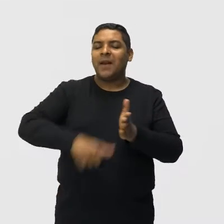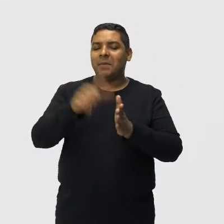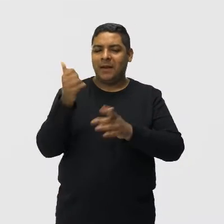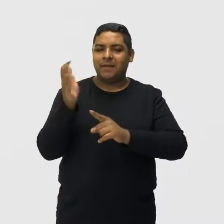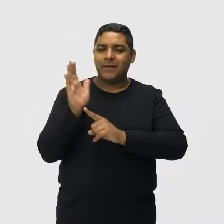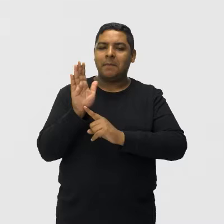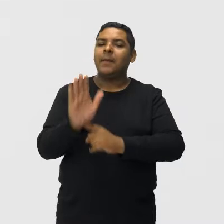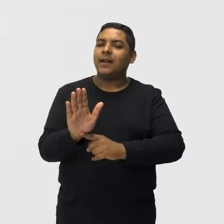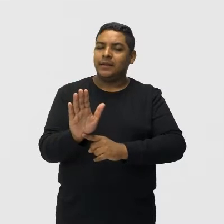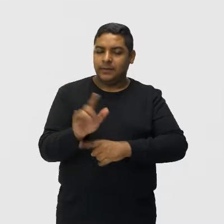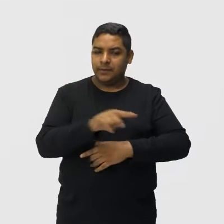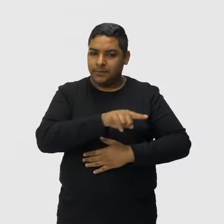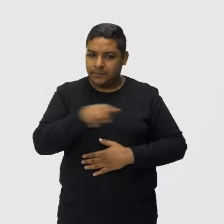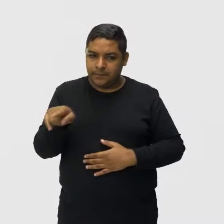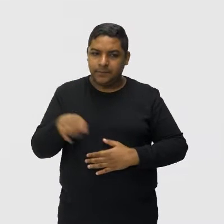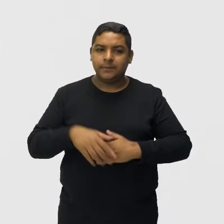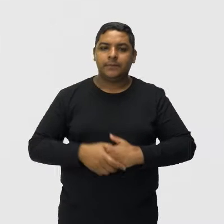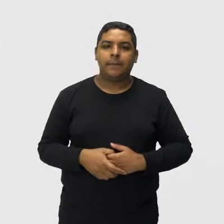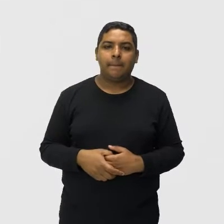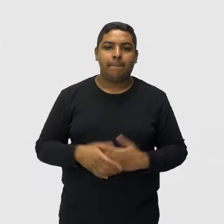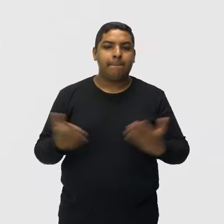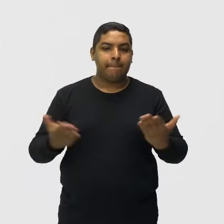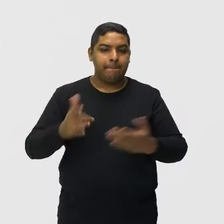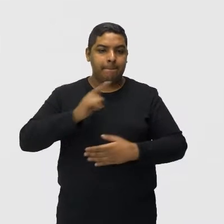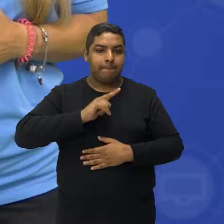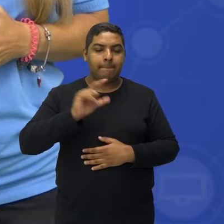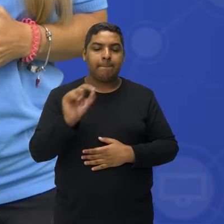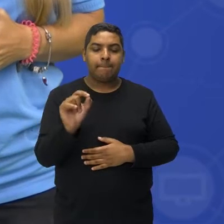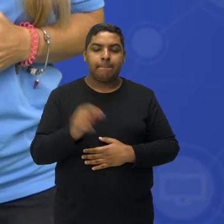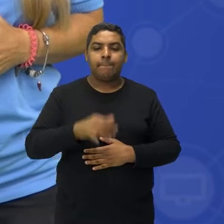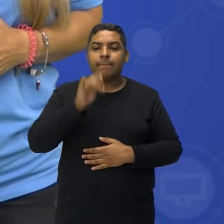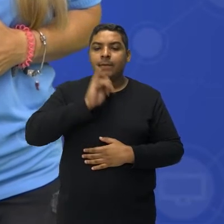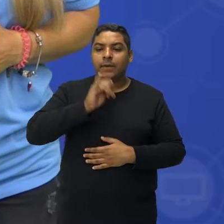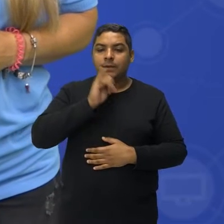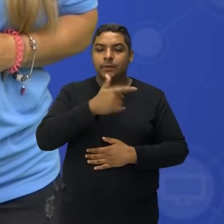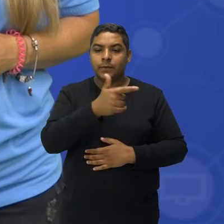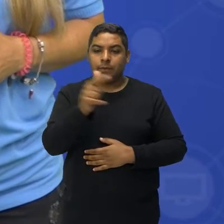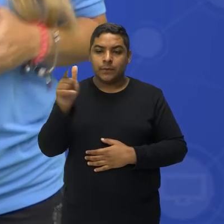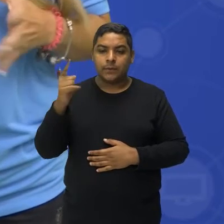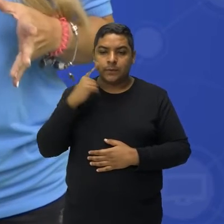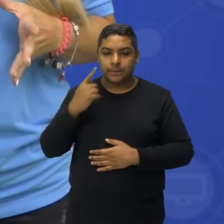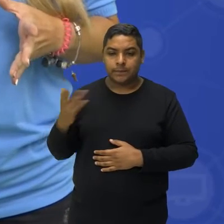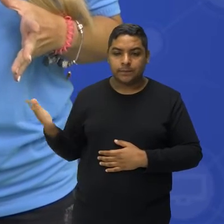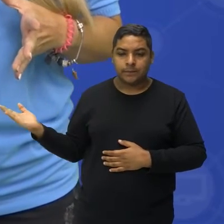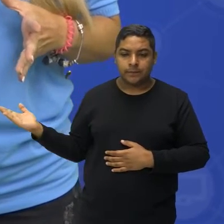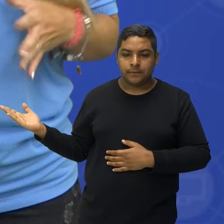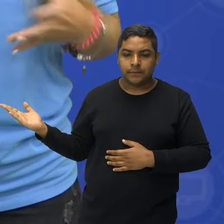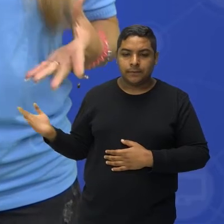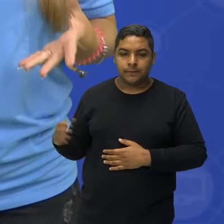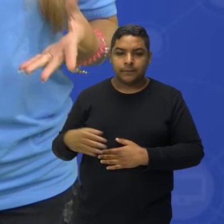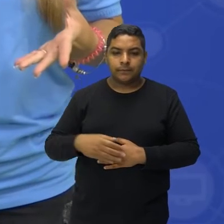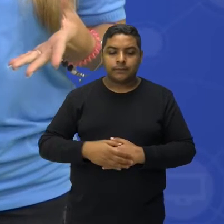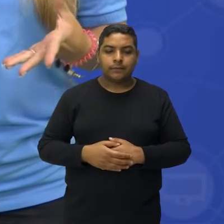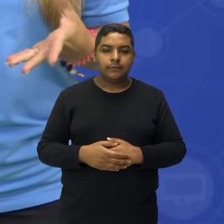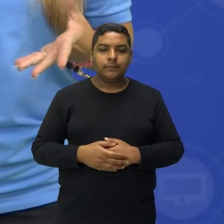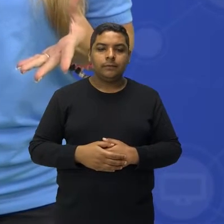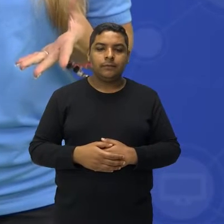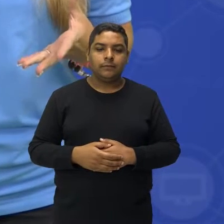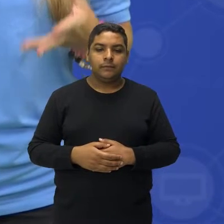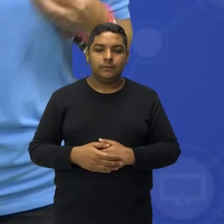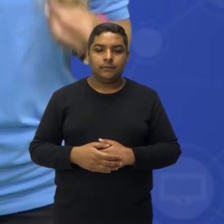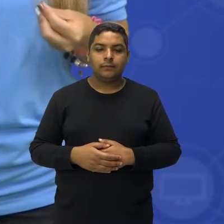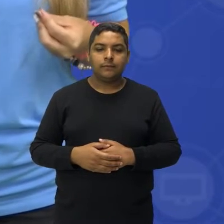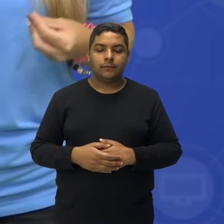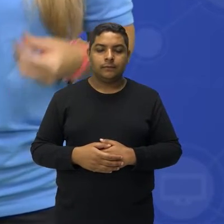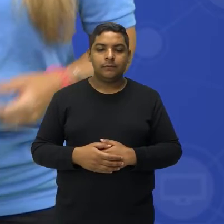apresento a vocês, tá? E agora a gente tem aqui, né, outros exemplos, tá, de compostos que possuem essa mesma estrutura, e aí eu